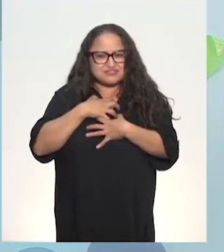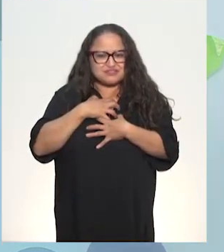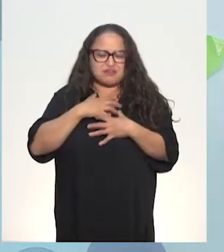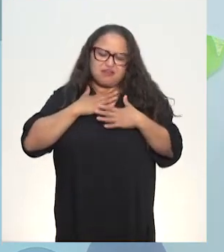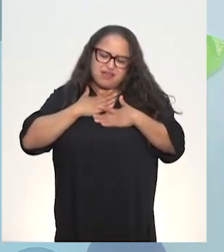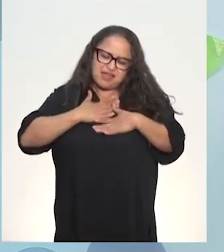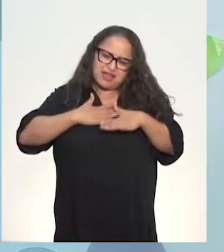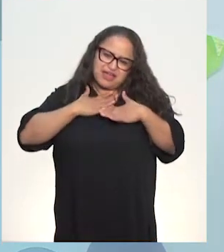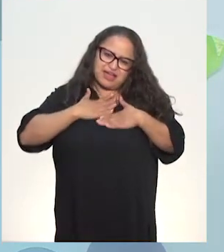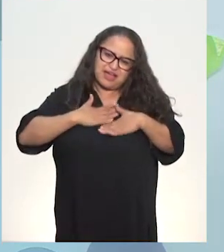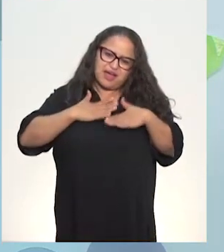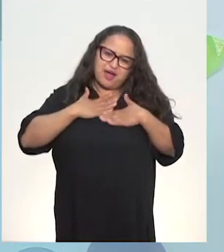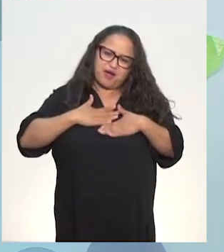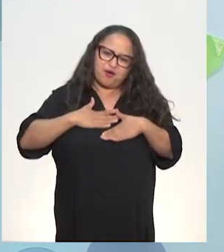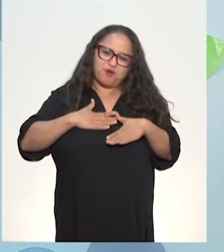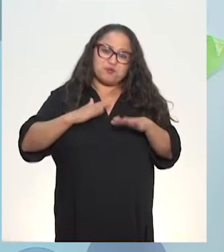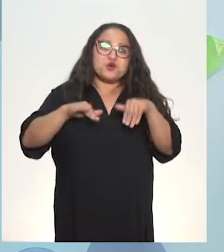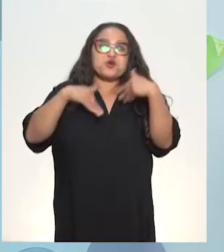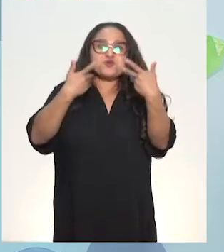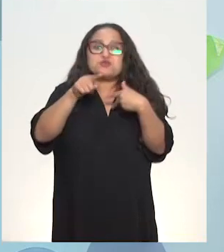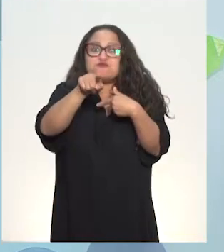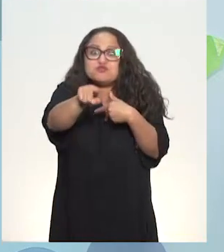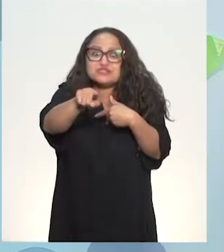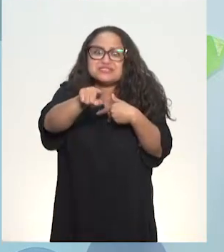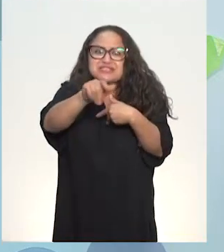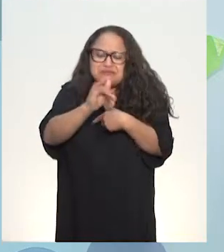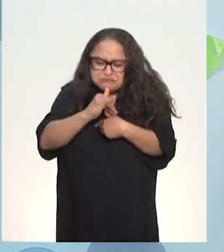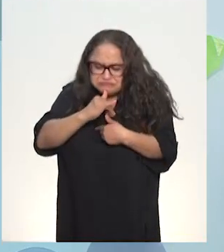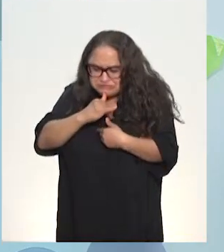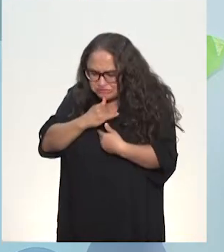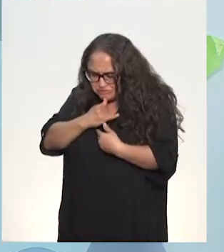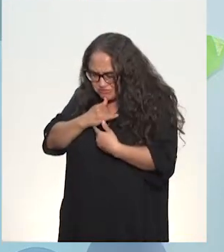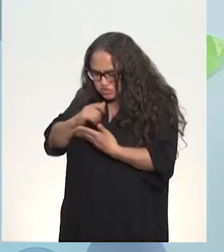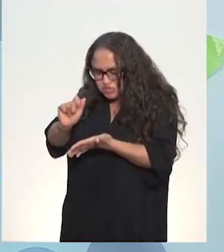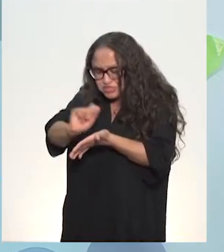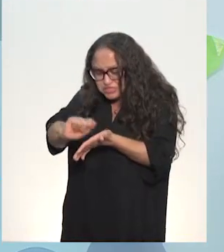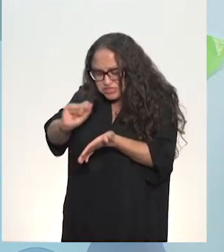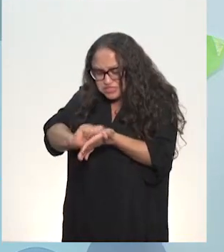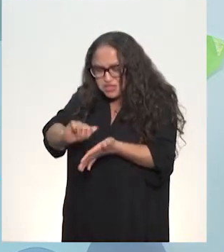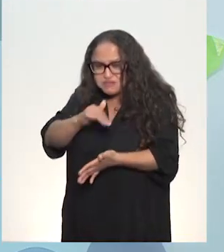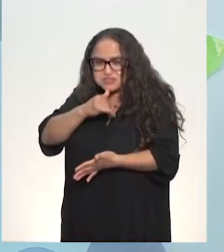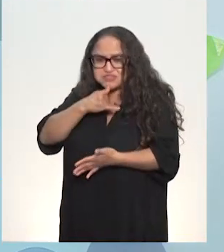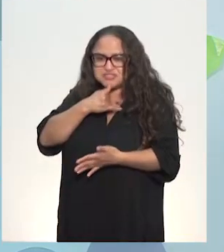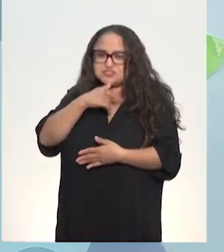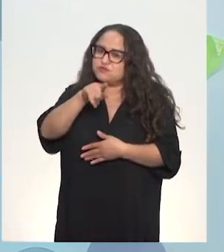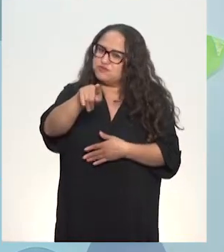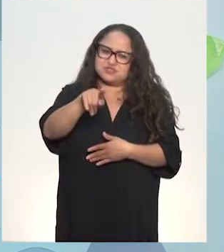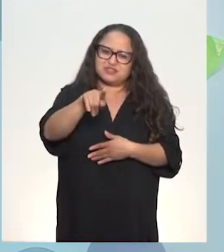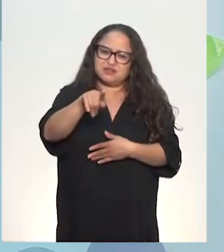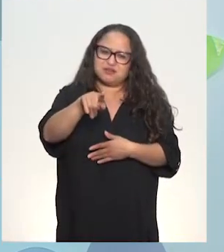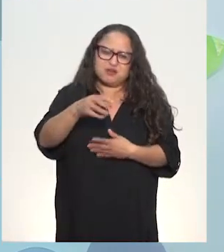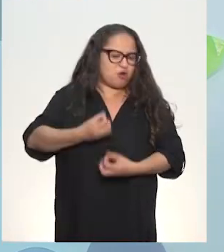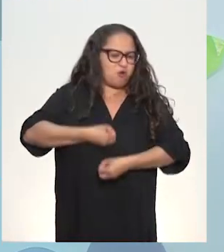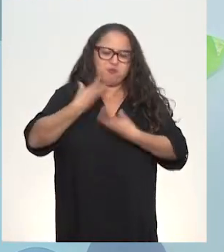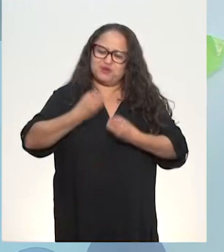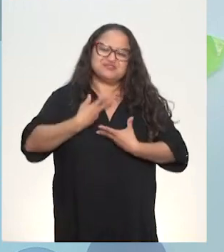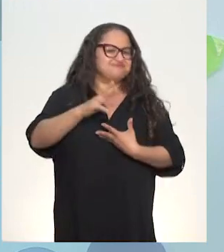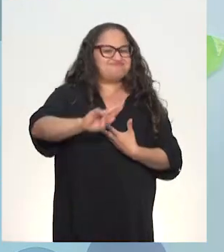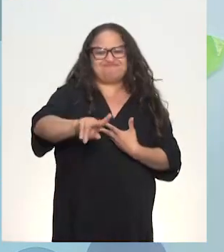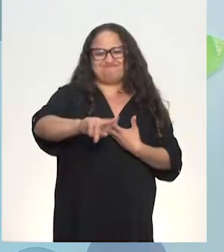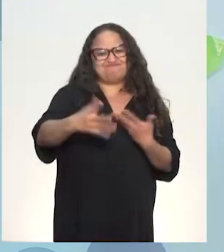tranquila, quando você está triste e você escreve que está triste, você não está sendo poeta. Mas quando